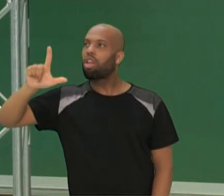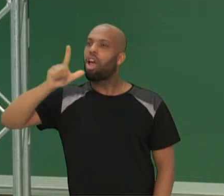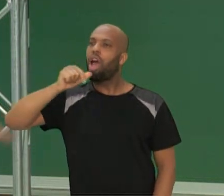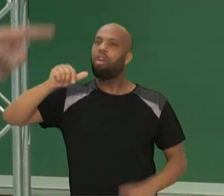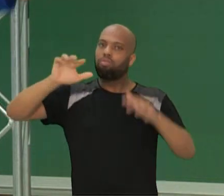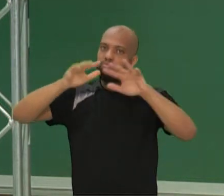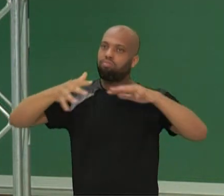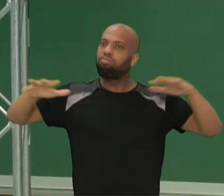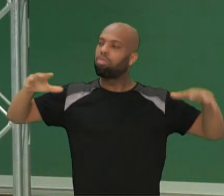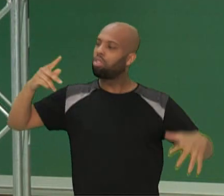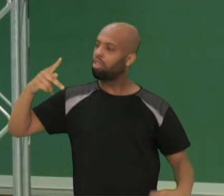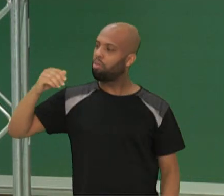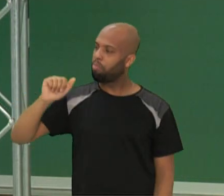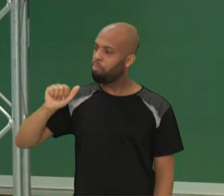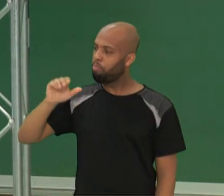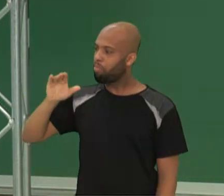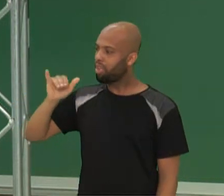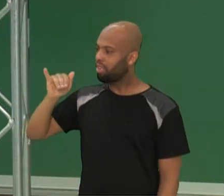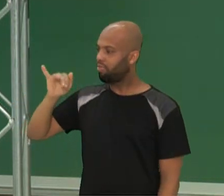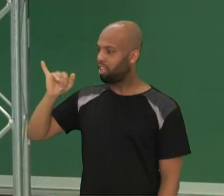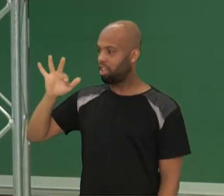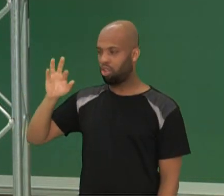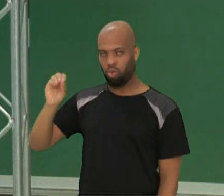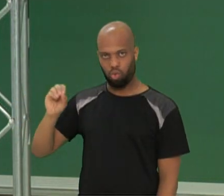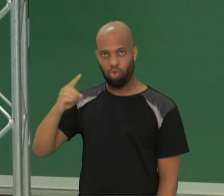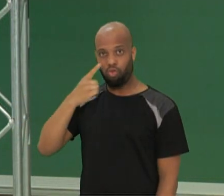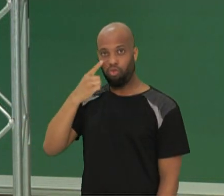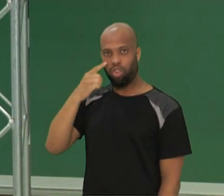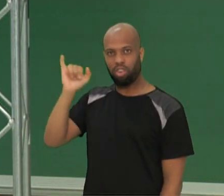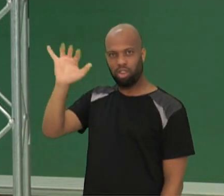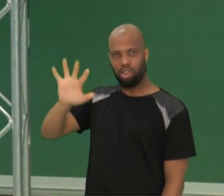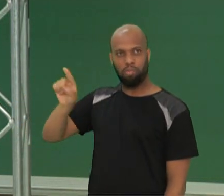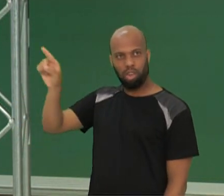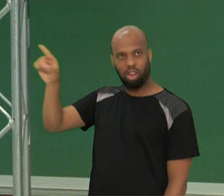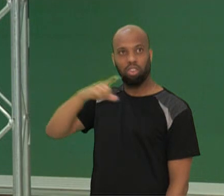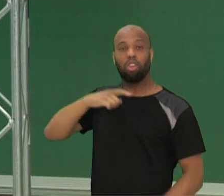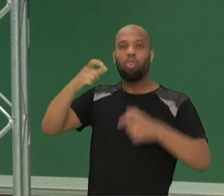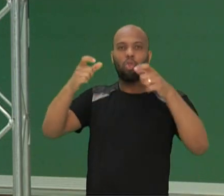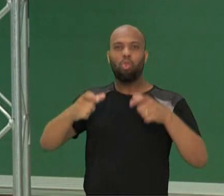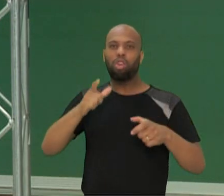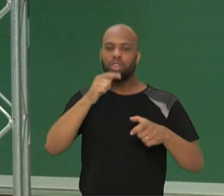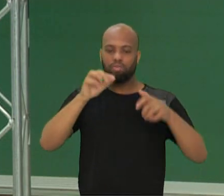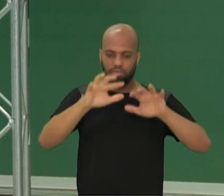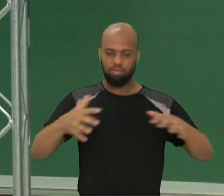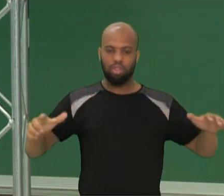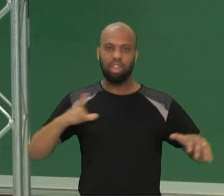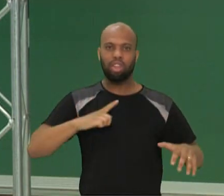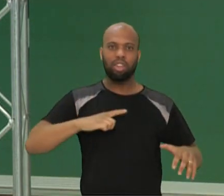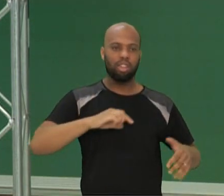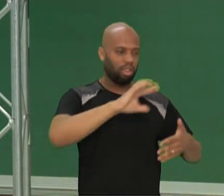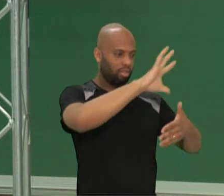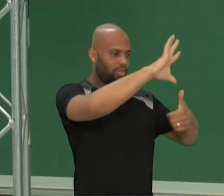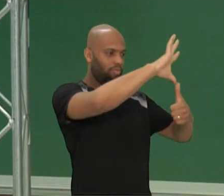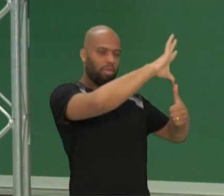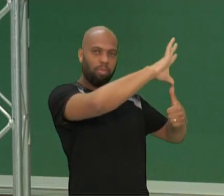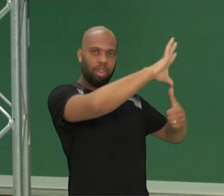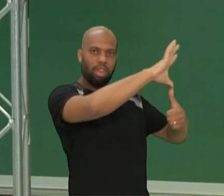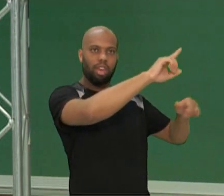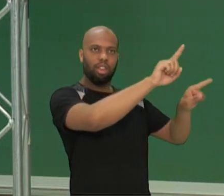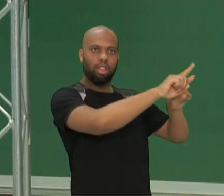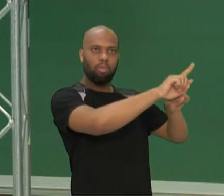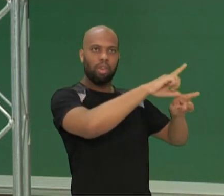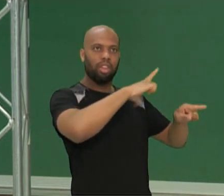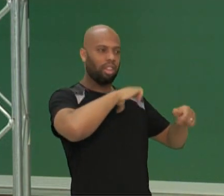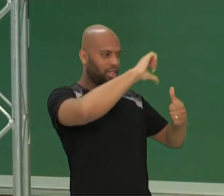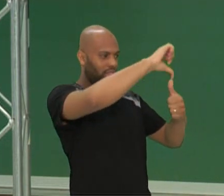Conforme você pode ver nessa imagem aqui na tela, do lado direito da sua tela, você está vendo ali a América do Norte, tem uma porção da